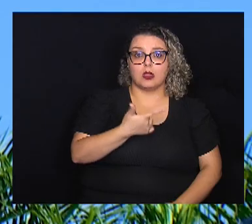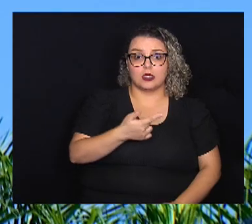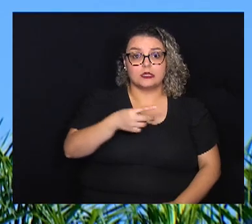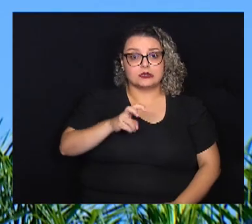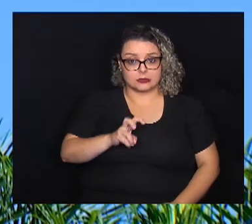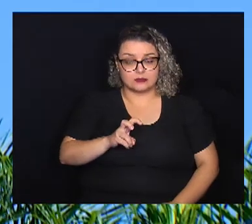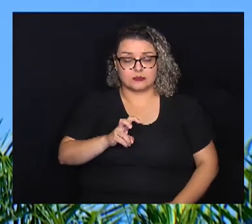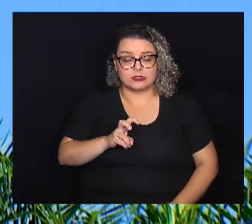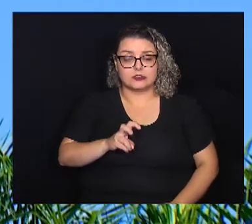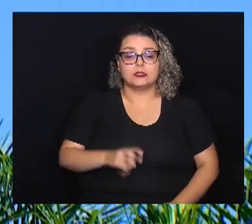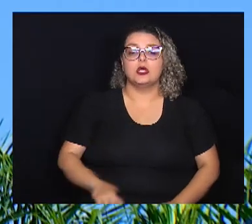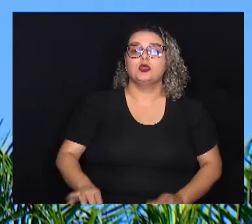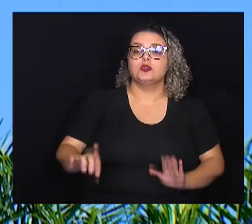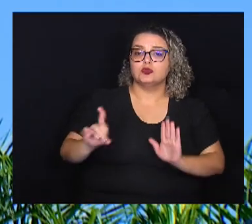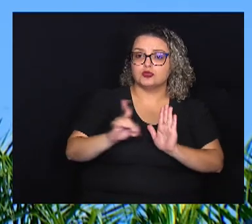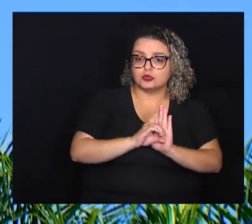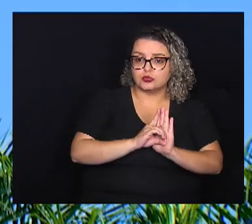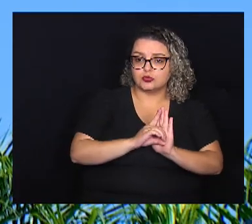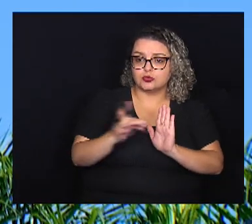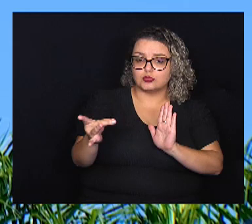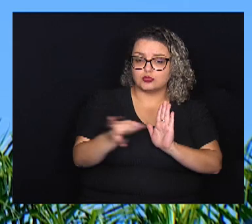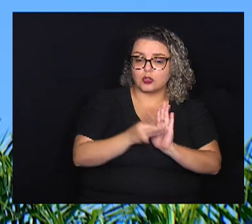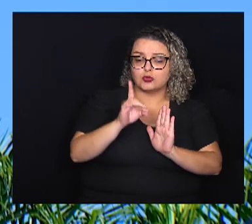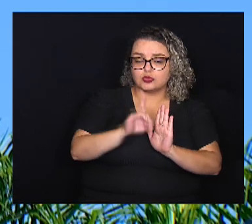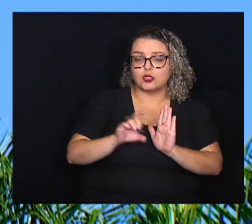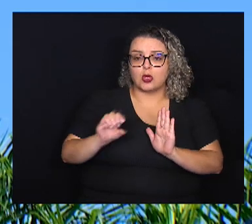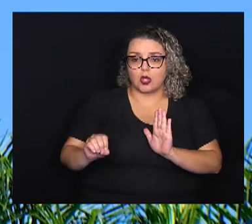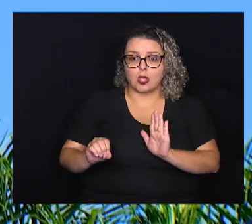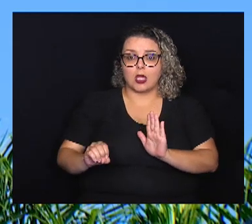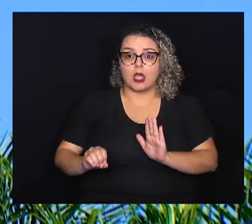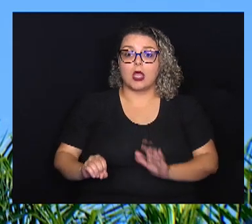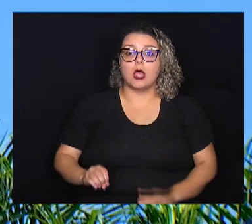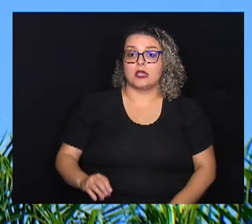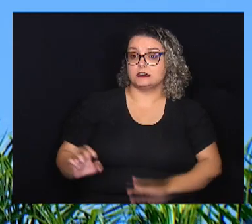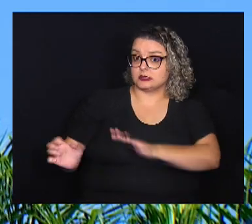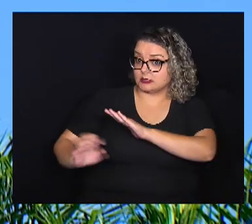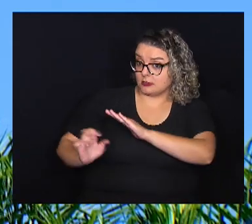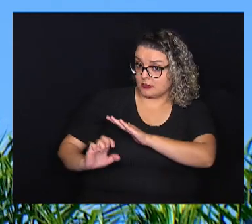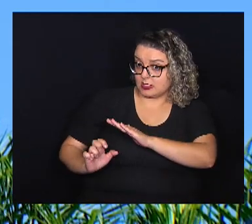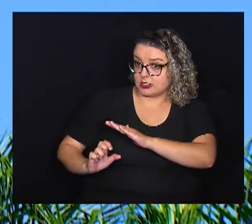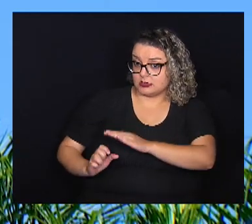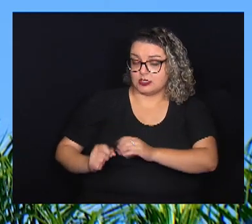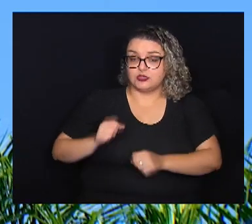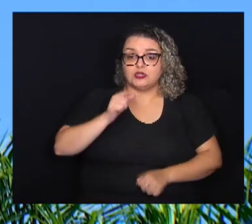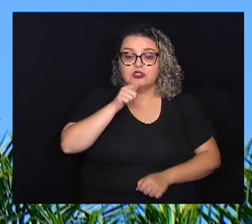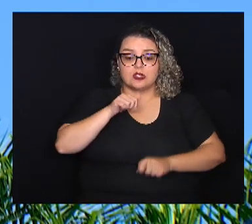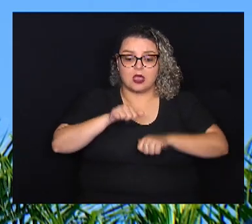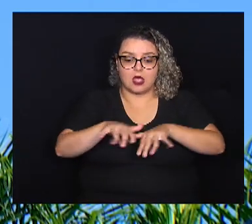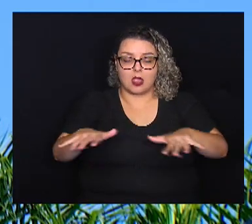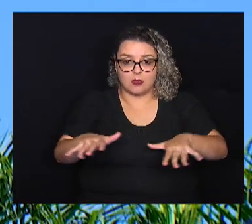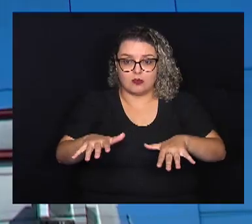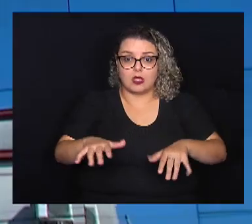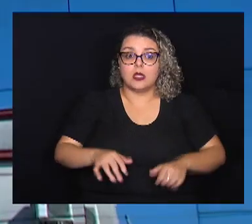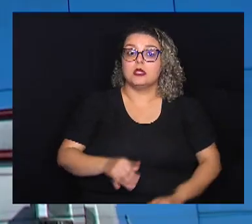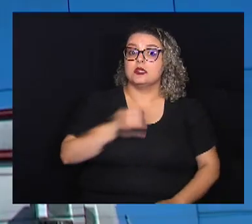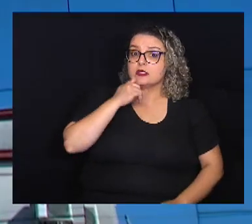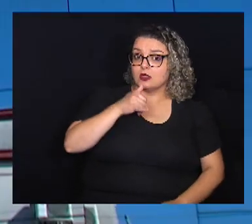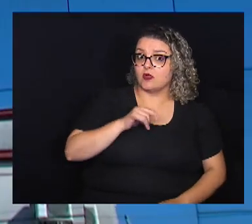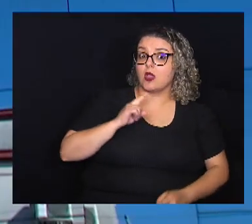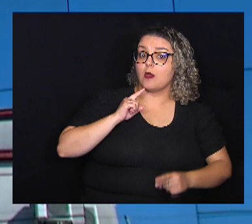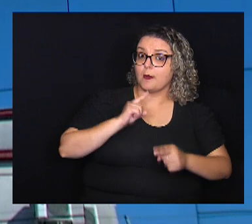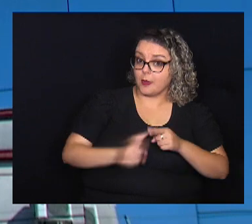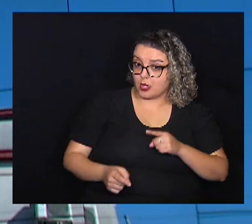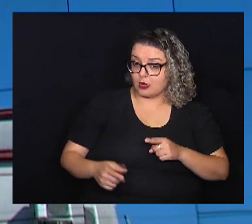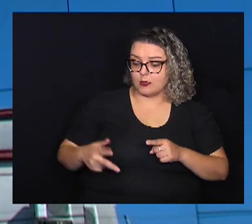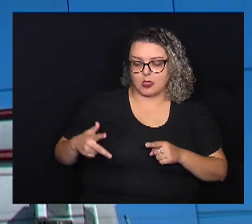onde as concessionárias de energia elétrica e as empresas de fornecimento de água ficam proibidas de